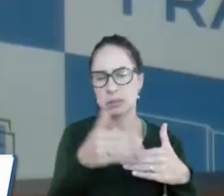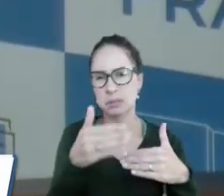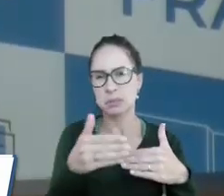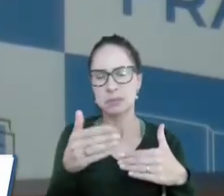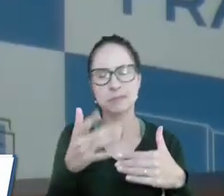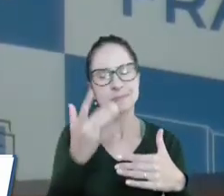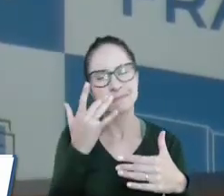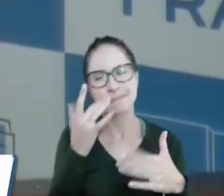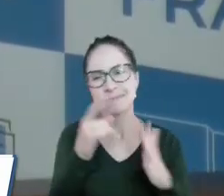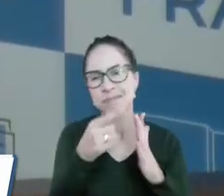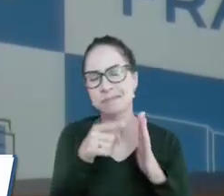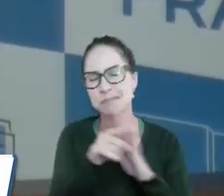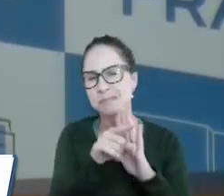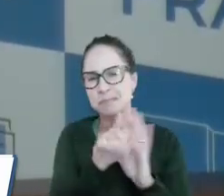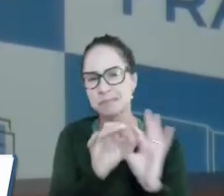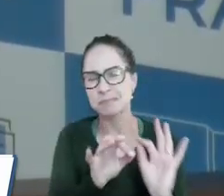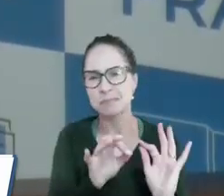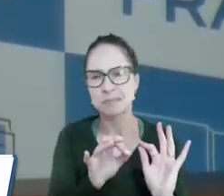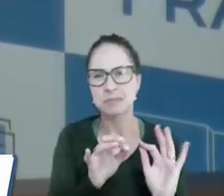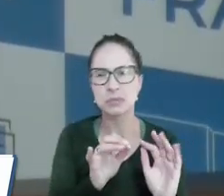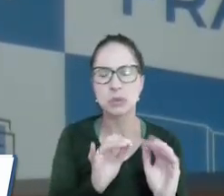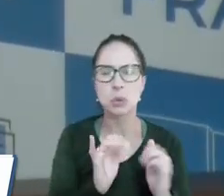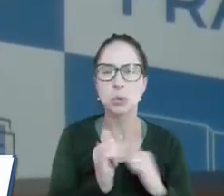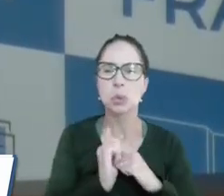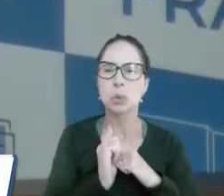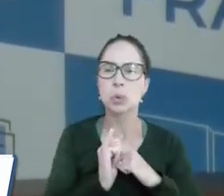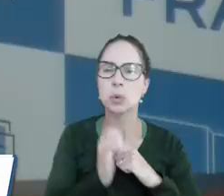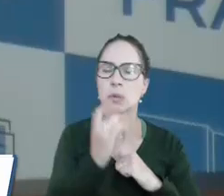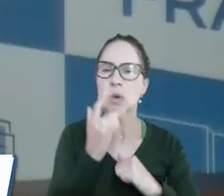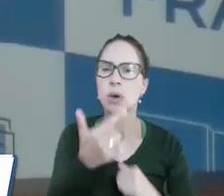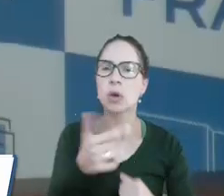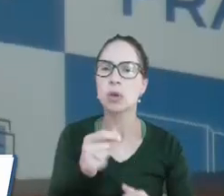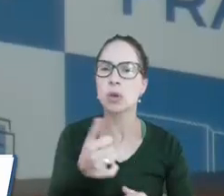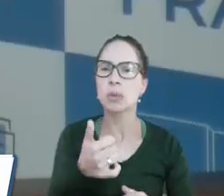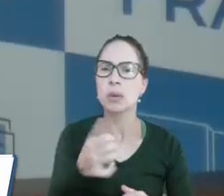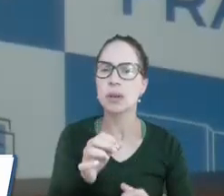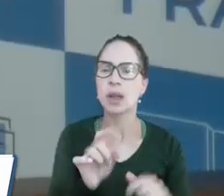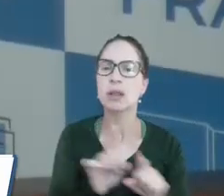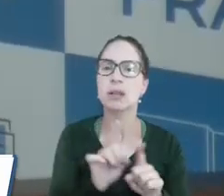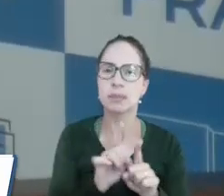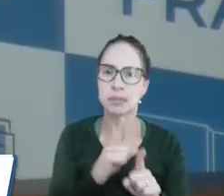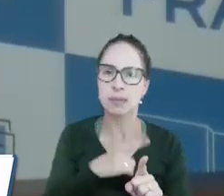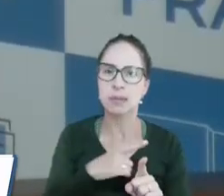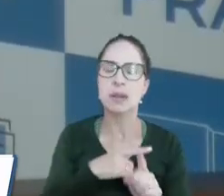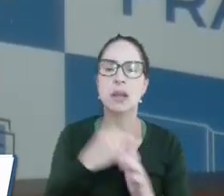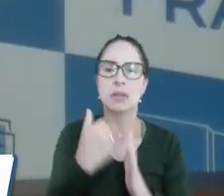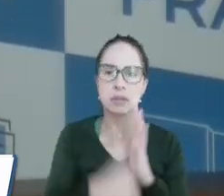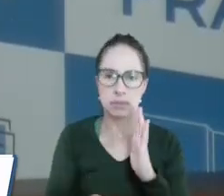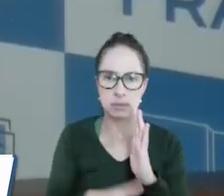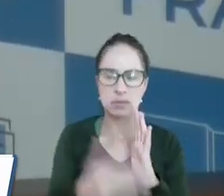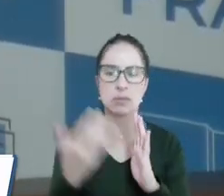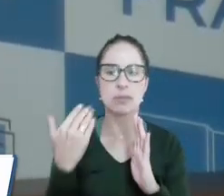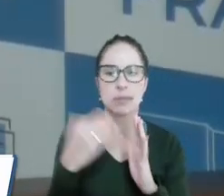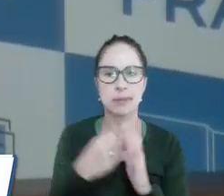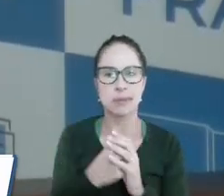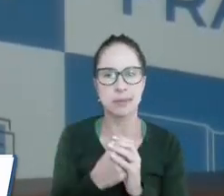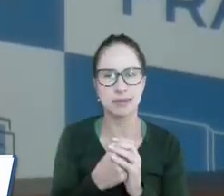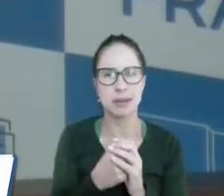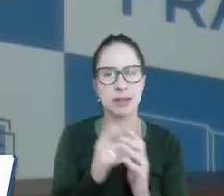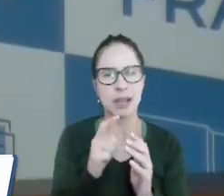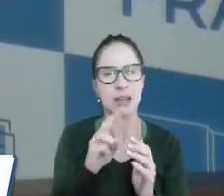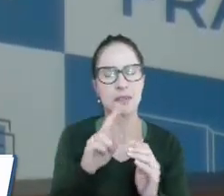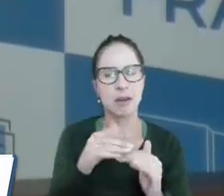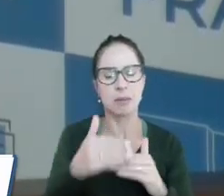verifiquei. Um dos youtubers disse que em 2010 já teve também esse desconto. Ele foi